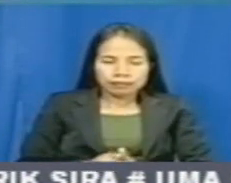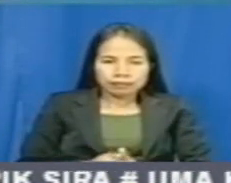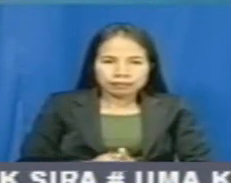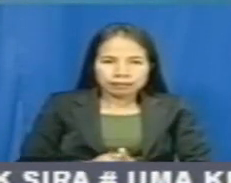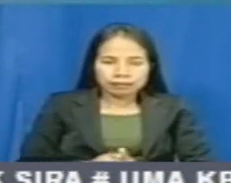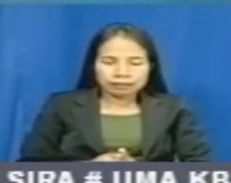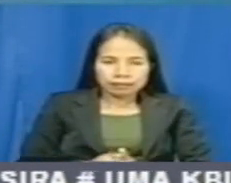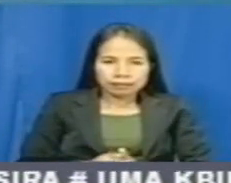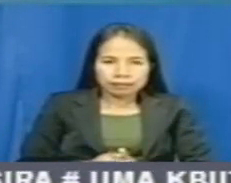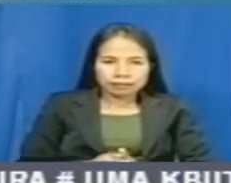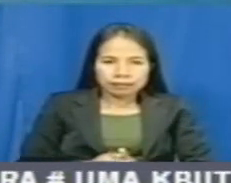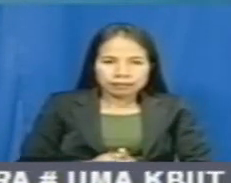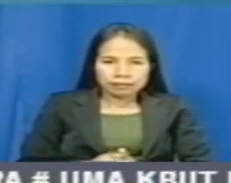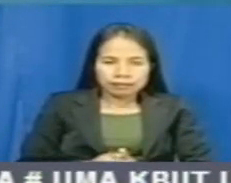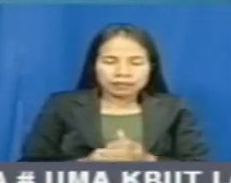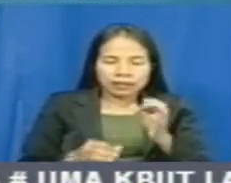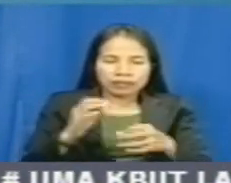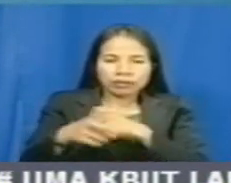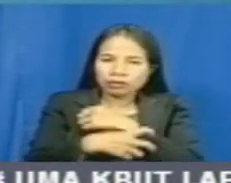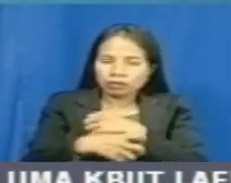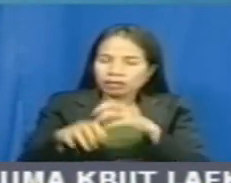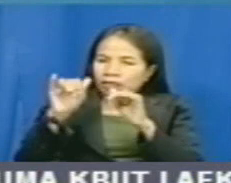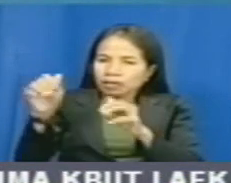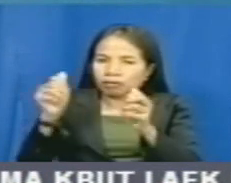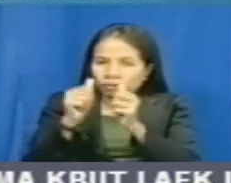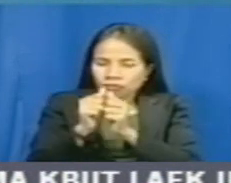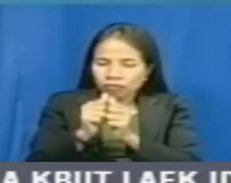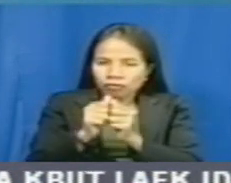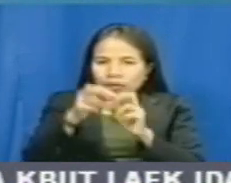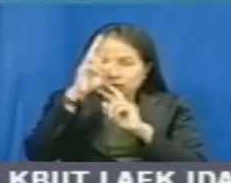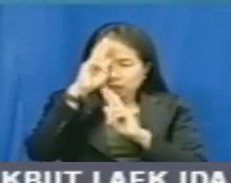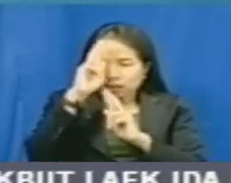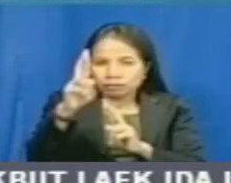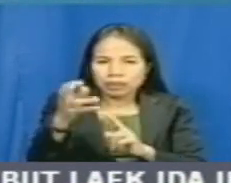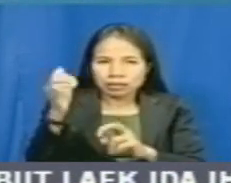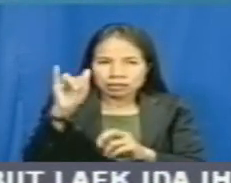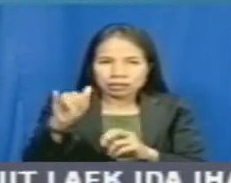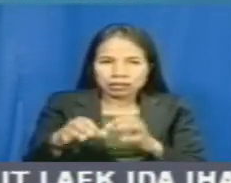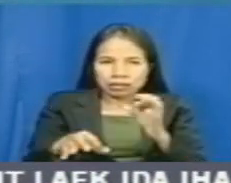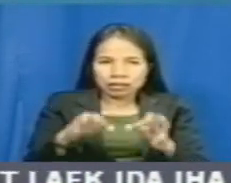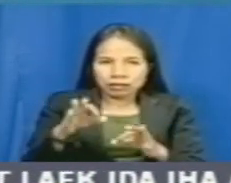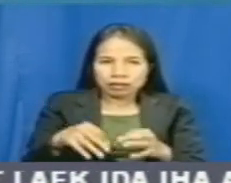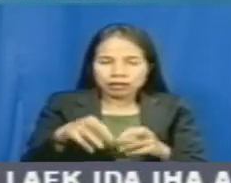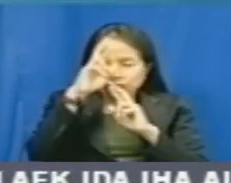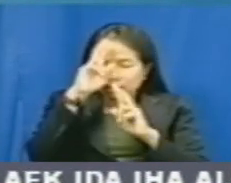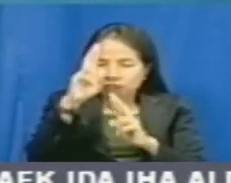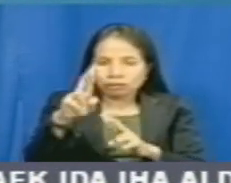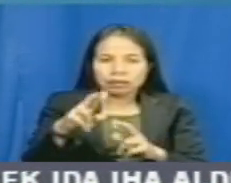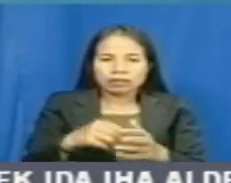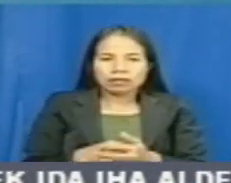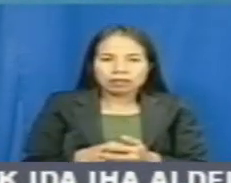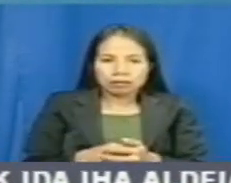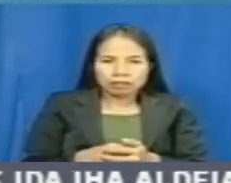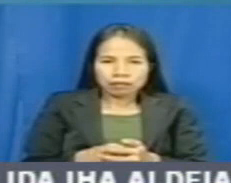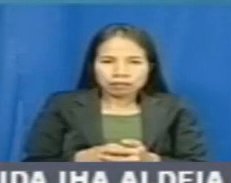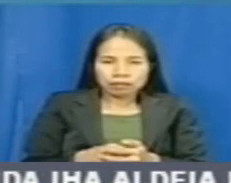Se eu colo mal, o cara que ela vai, respeita, pensa até, sira. Se eu pensa até esse cara, respeita, vá. Corca,